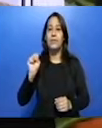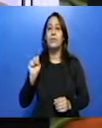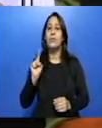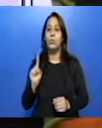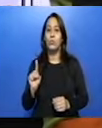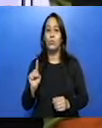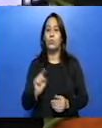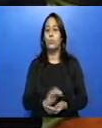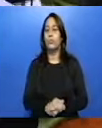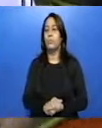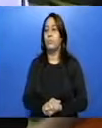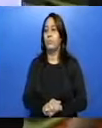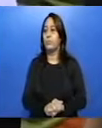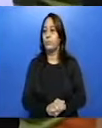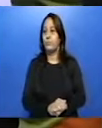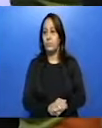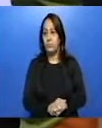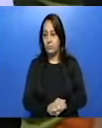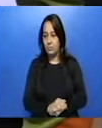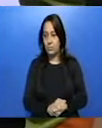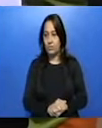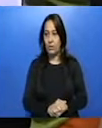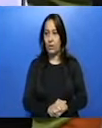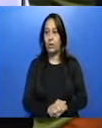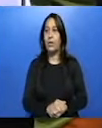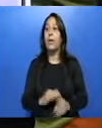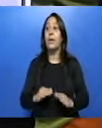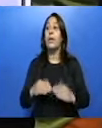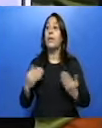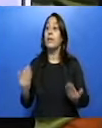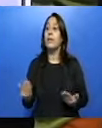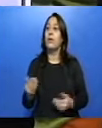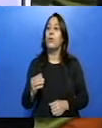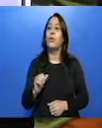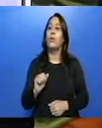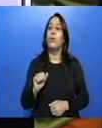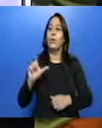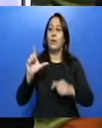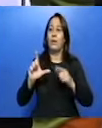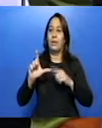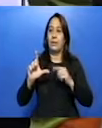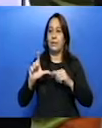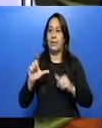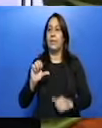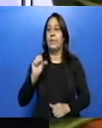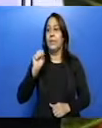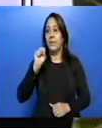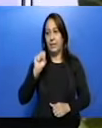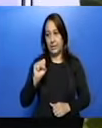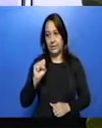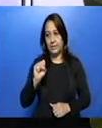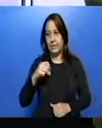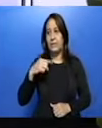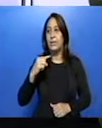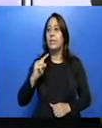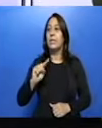Vamos escrever isso? A letra S, vírgula.